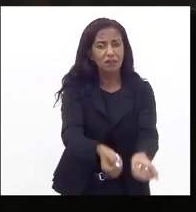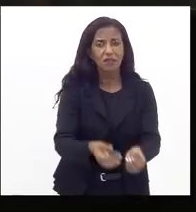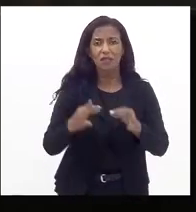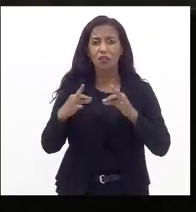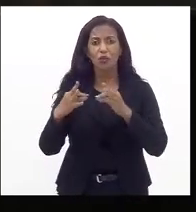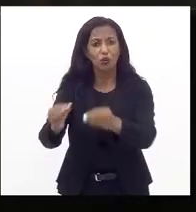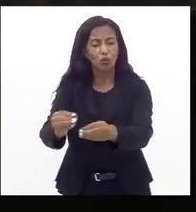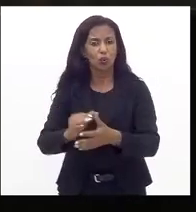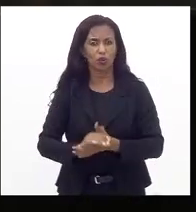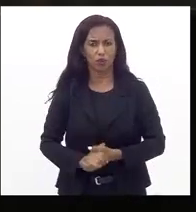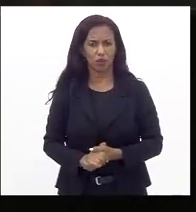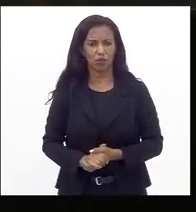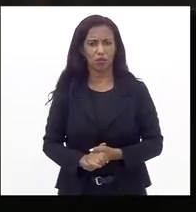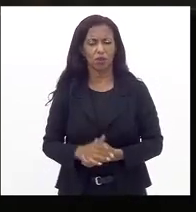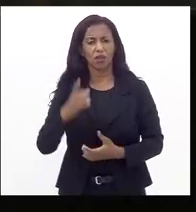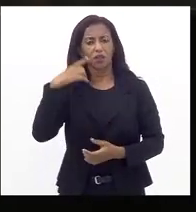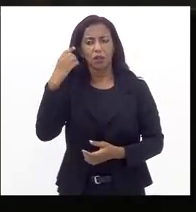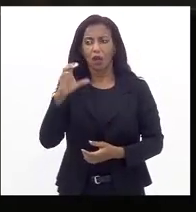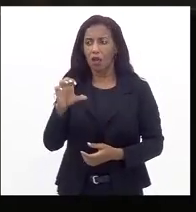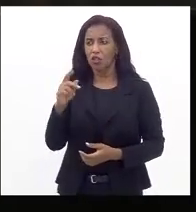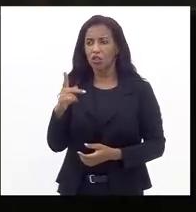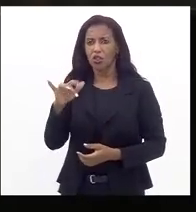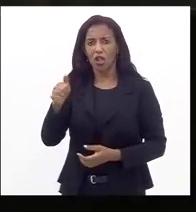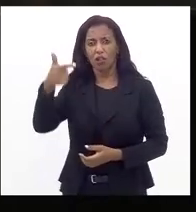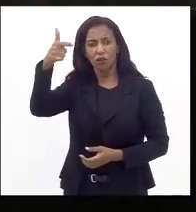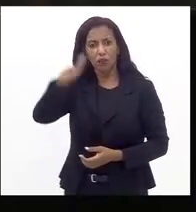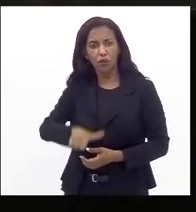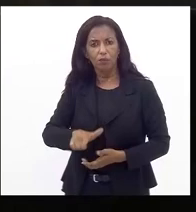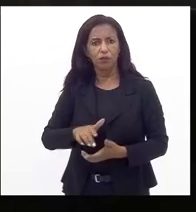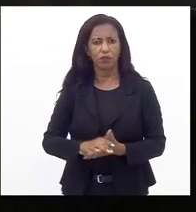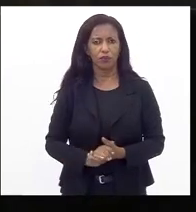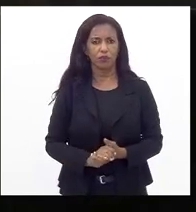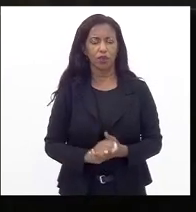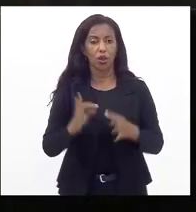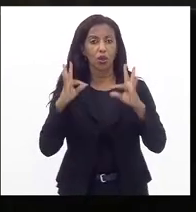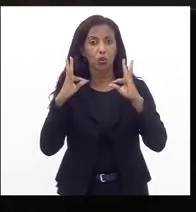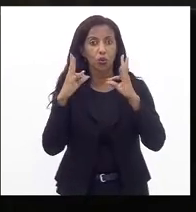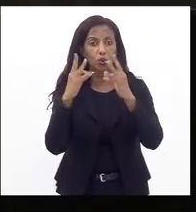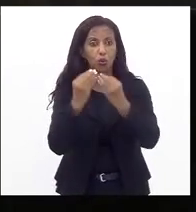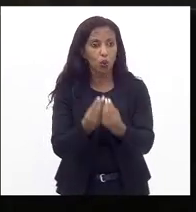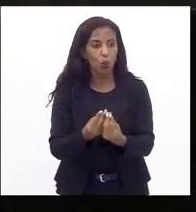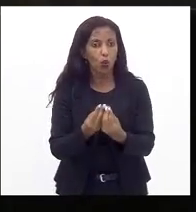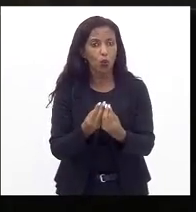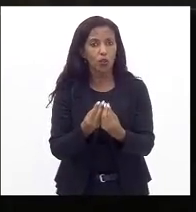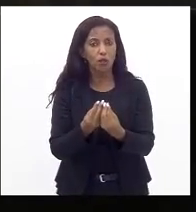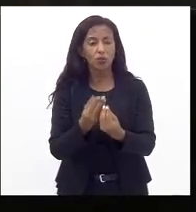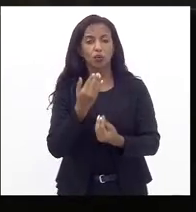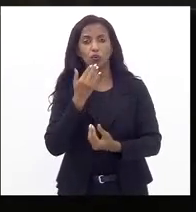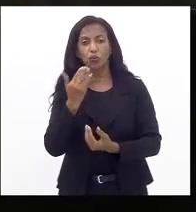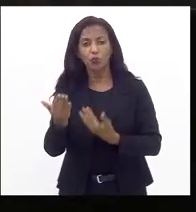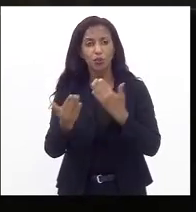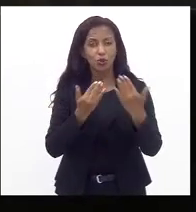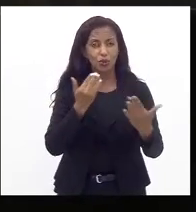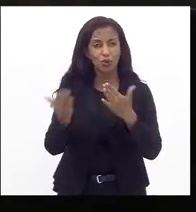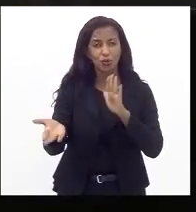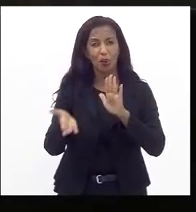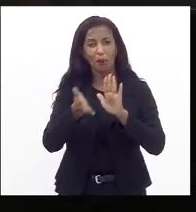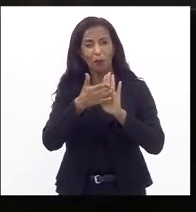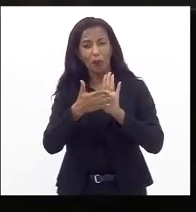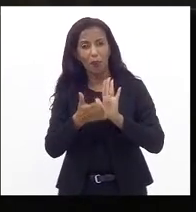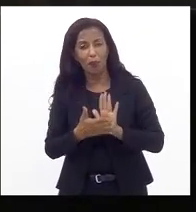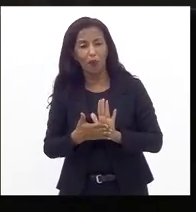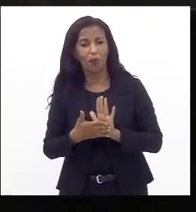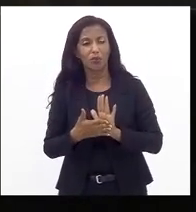Adriana Baltazar Octávio Charles eu vou repetir todas as reivindicações propostas